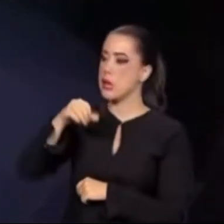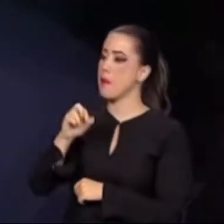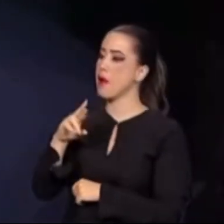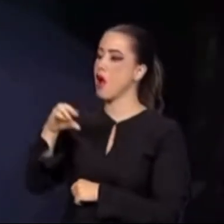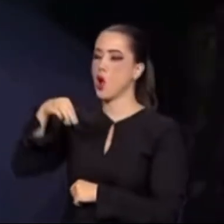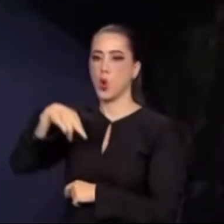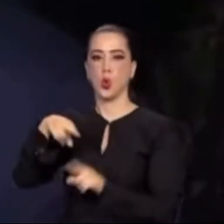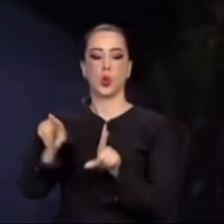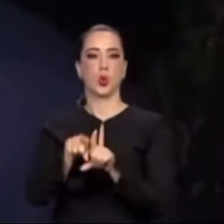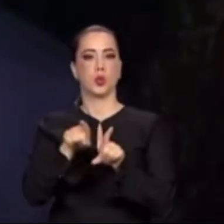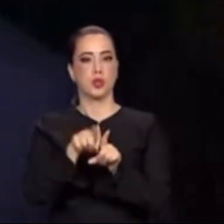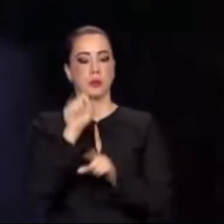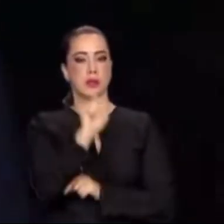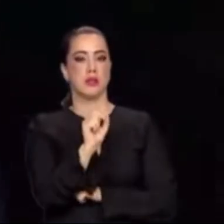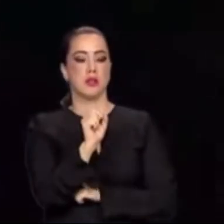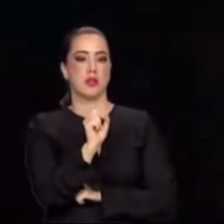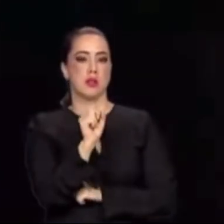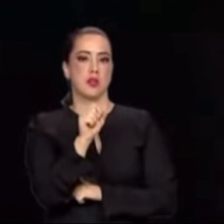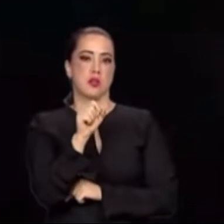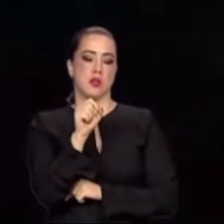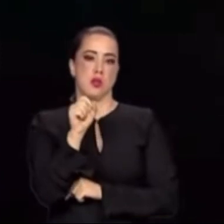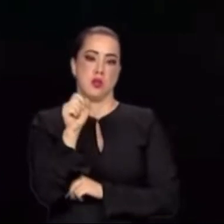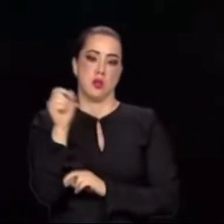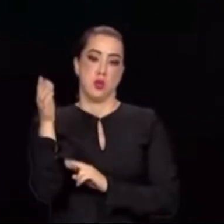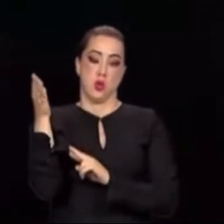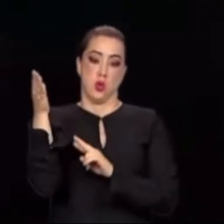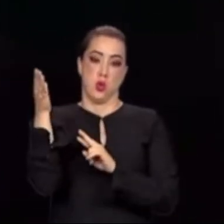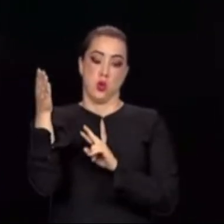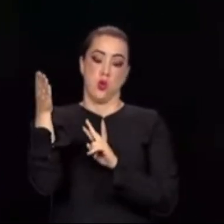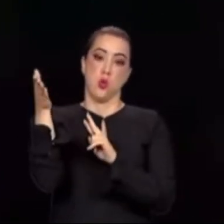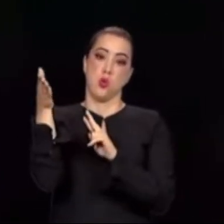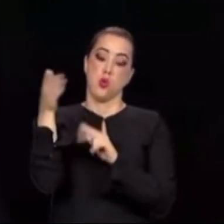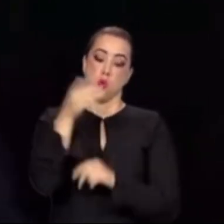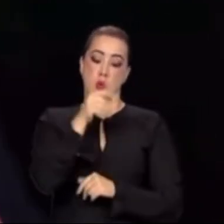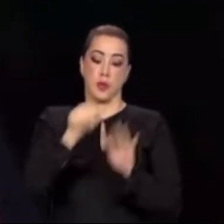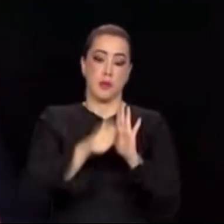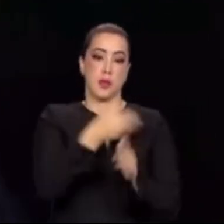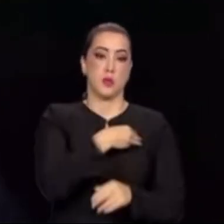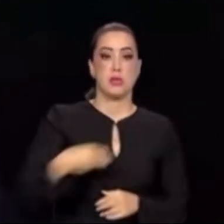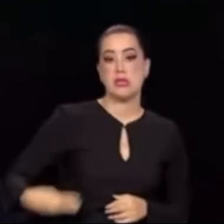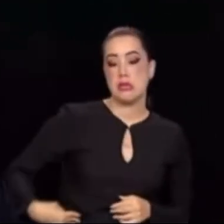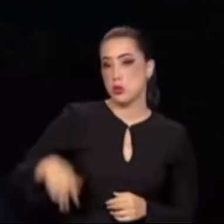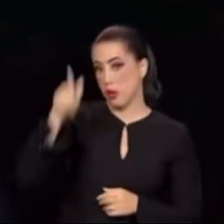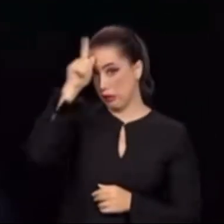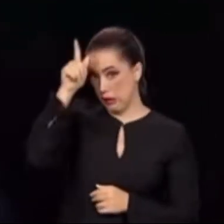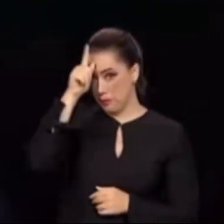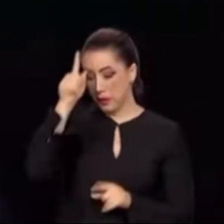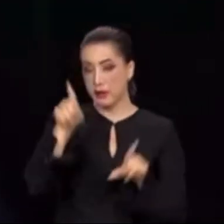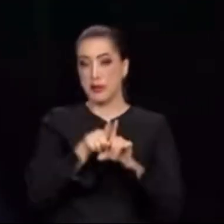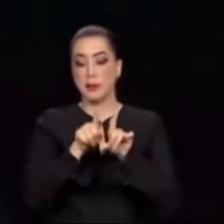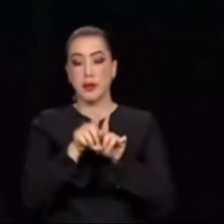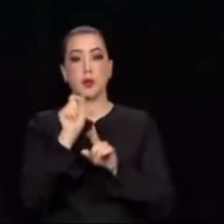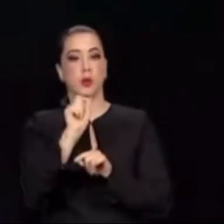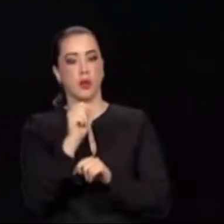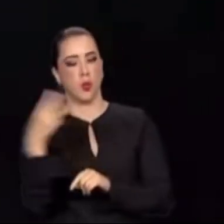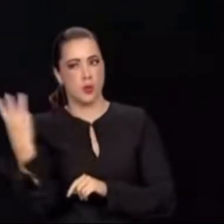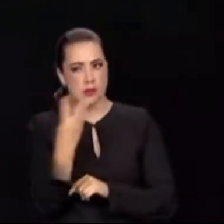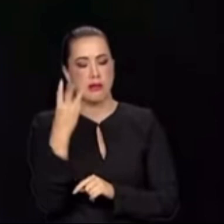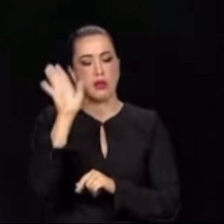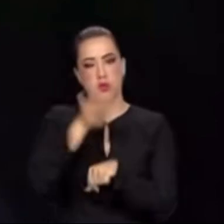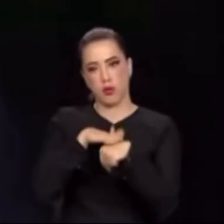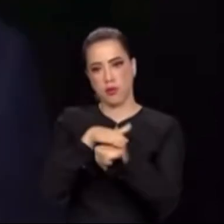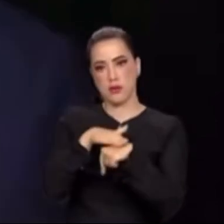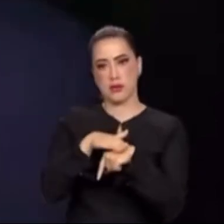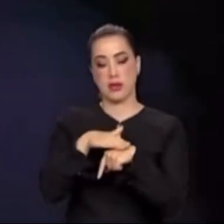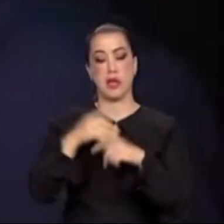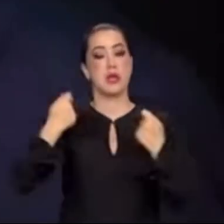ao chanceler alemão Olaf Schulz, sobre a necessidade de se criar